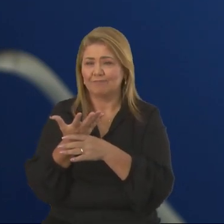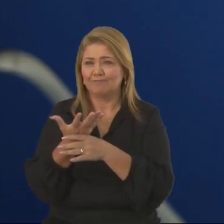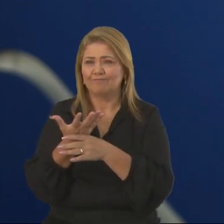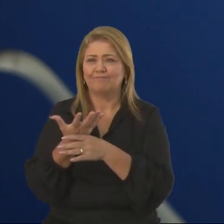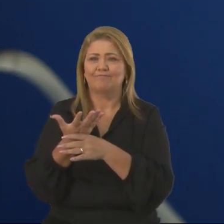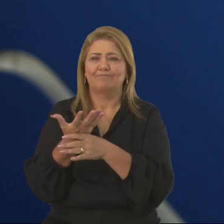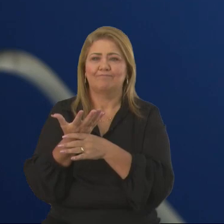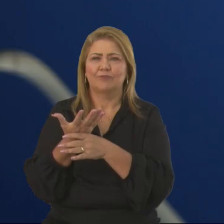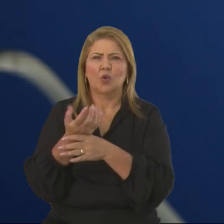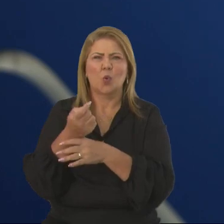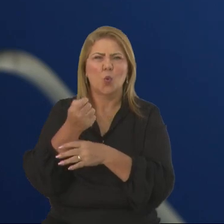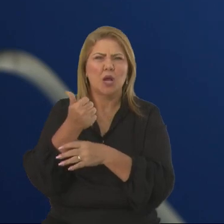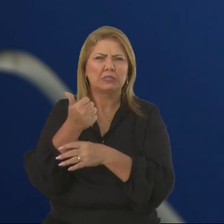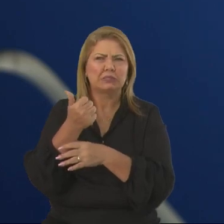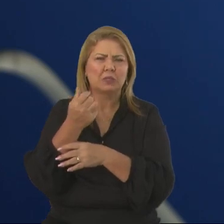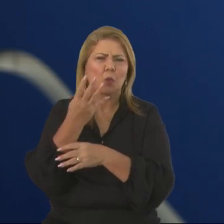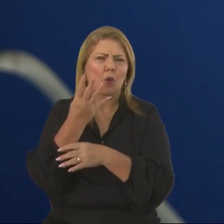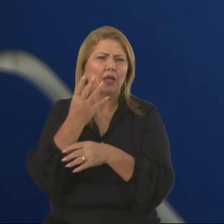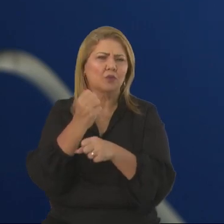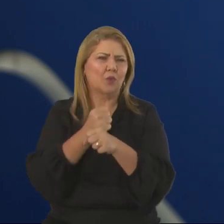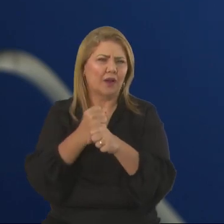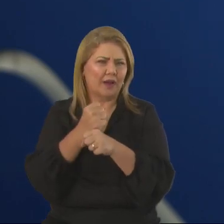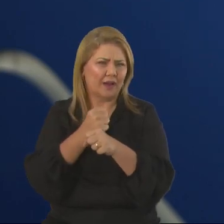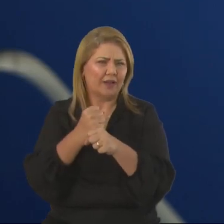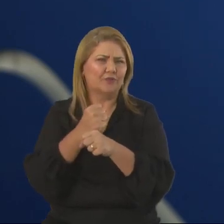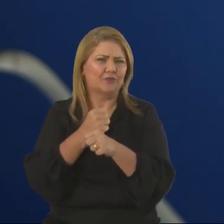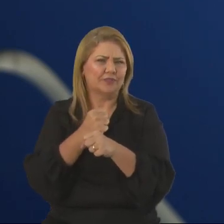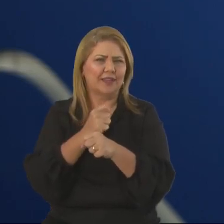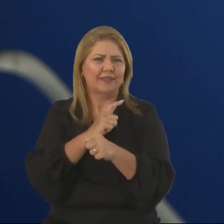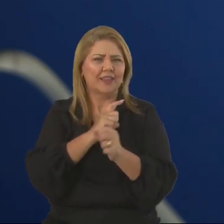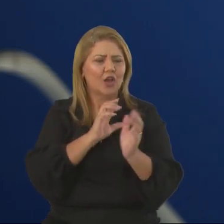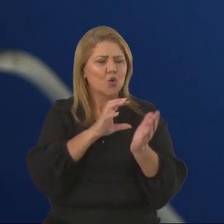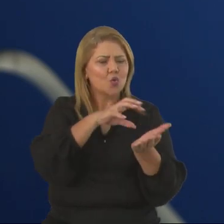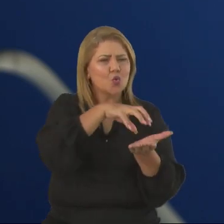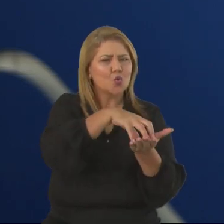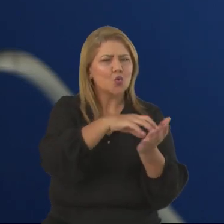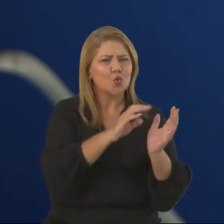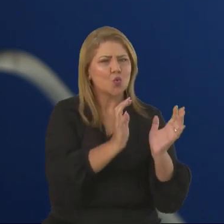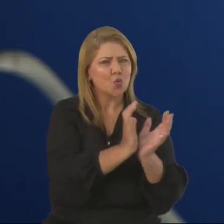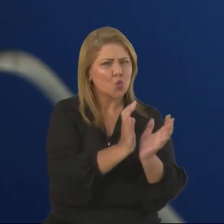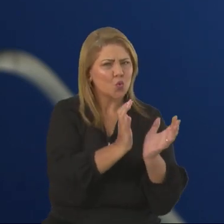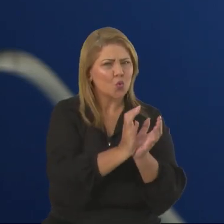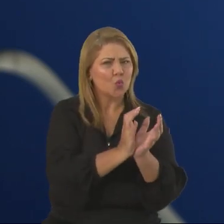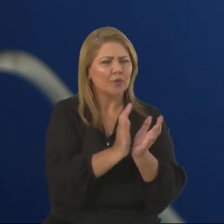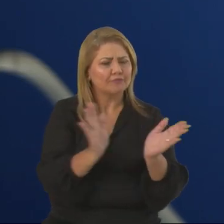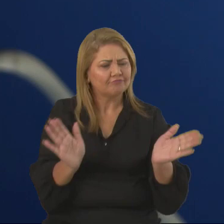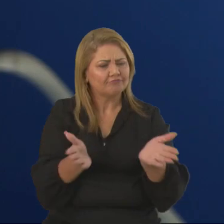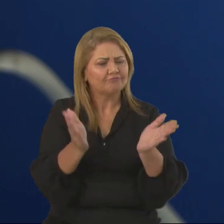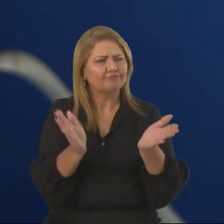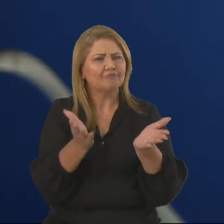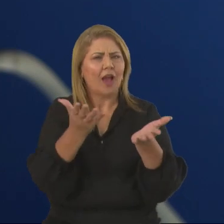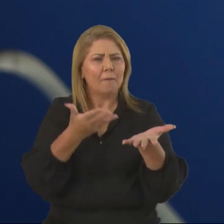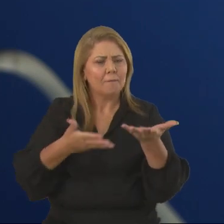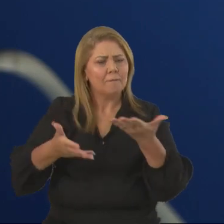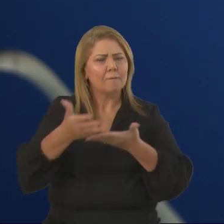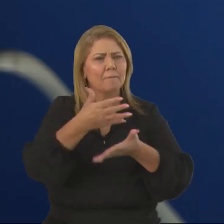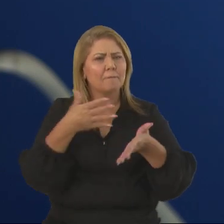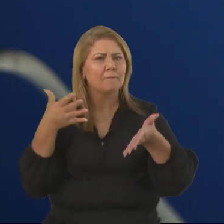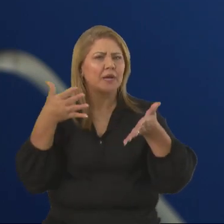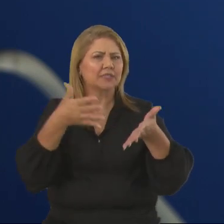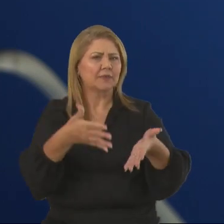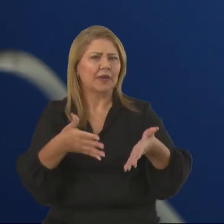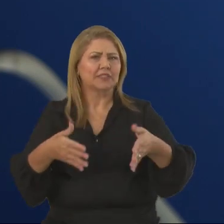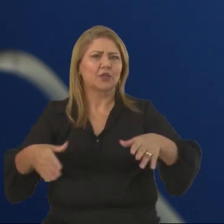há quase 4 anos, do Subcomitê de Incentivo à Participação Institucional Feminina e de Igualdade